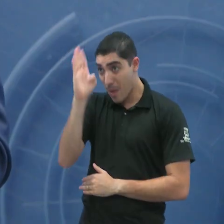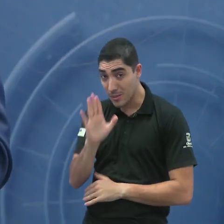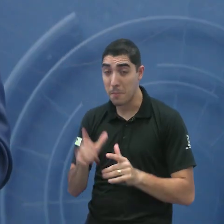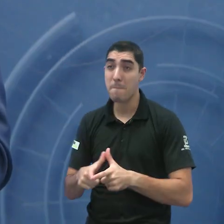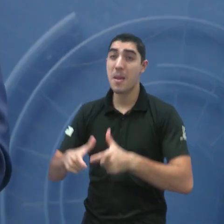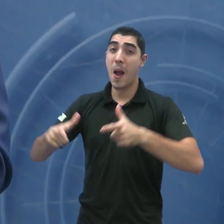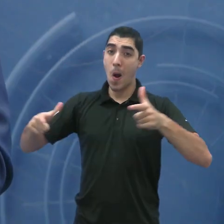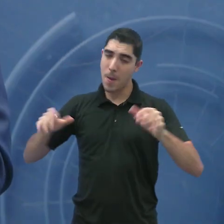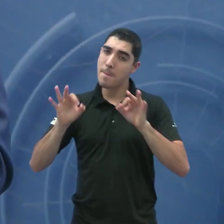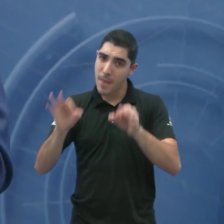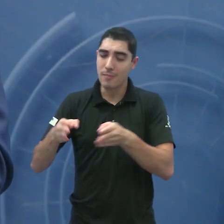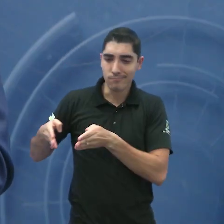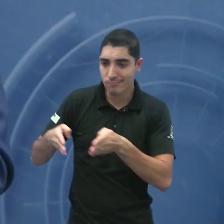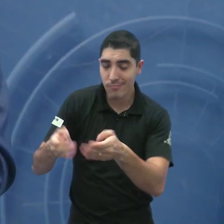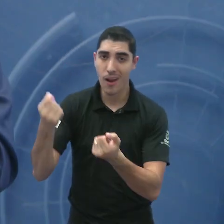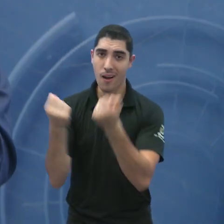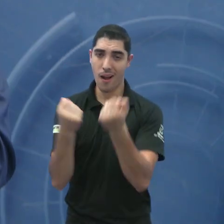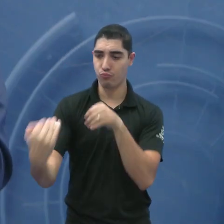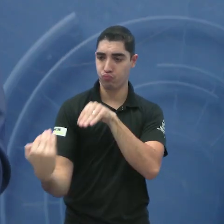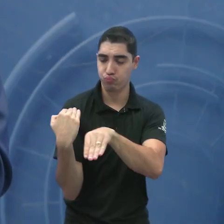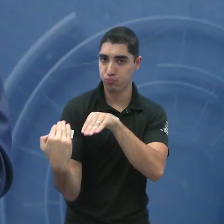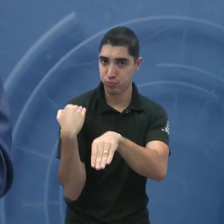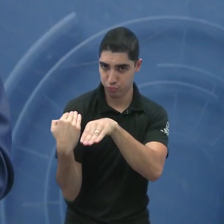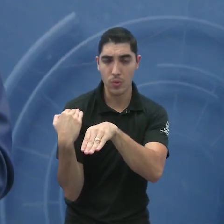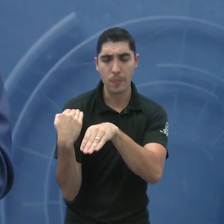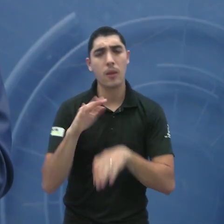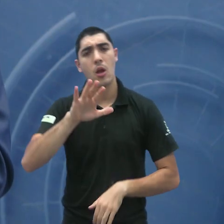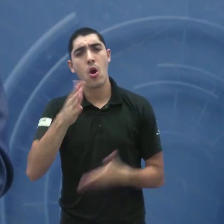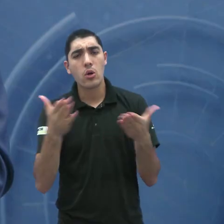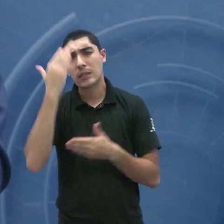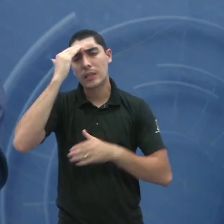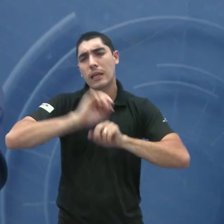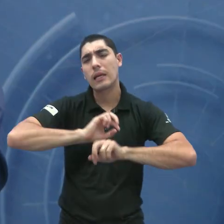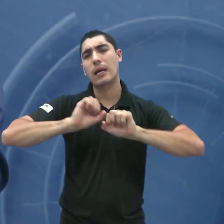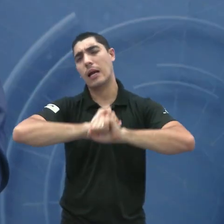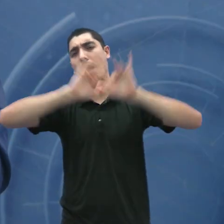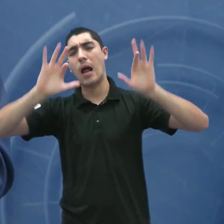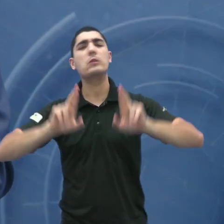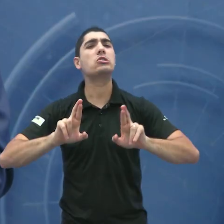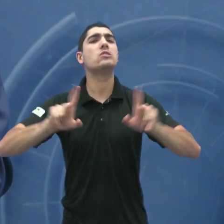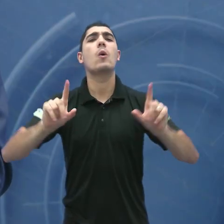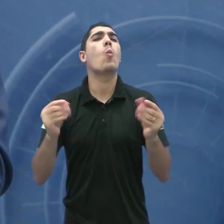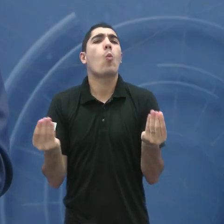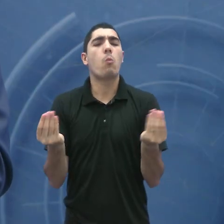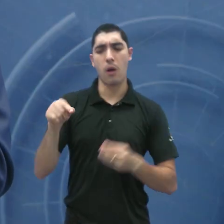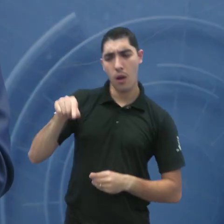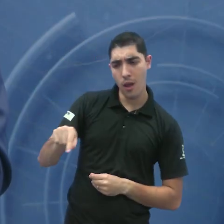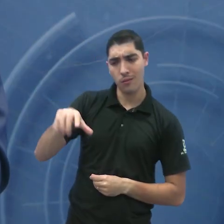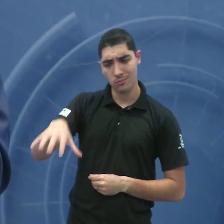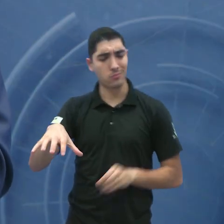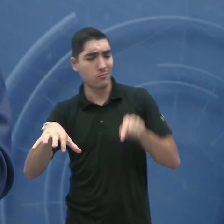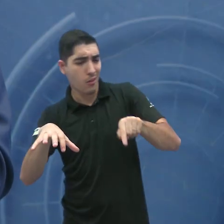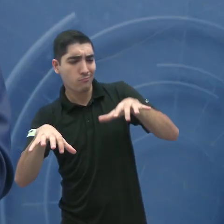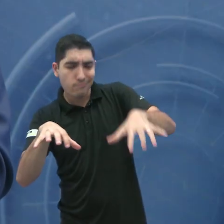rodoviário. No programa de hoje, a gente vai entender as diferenças entre rodovias e ferrovias, como esses